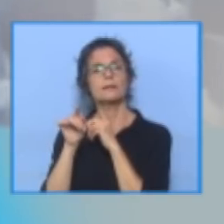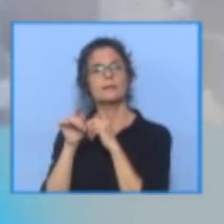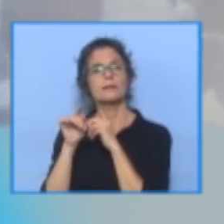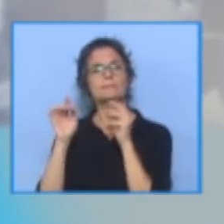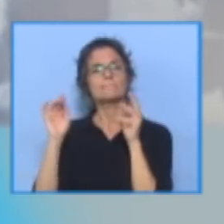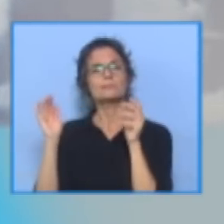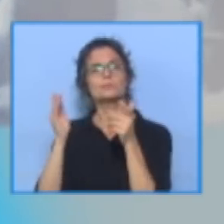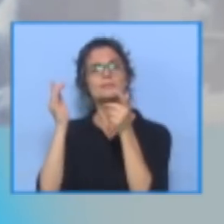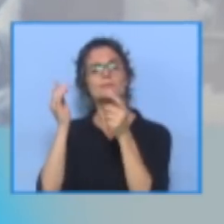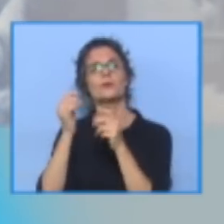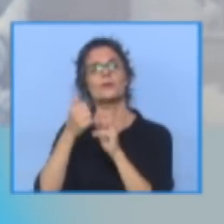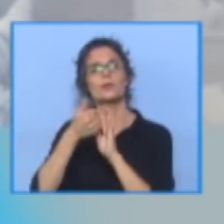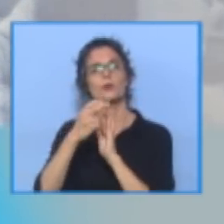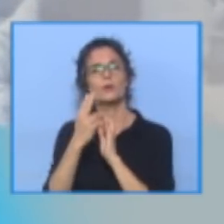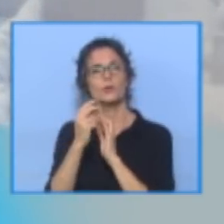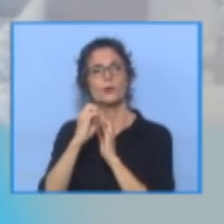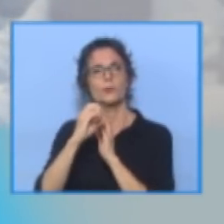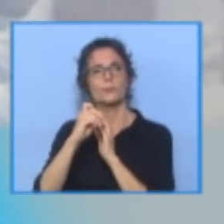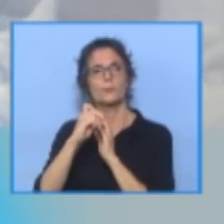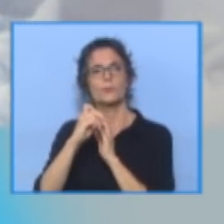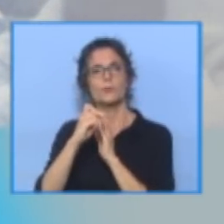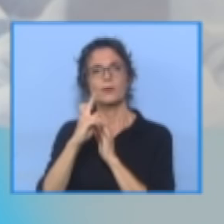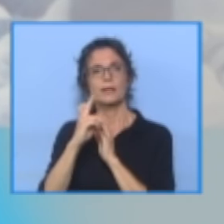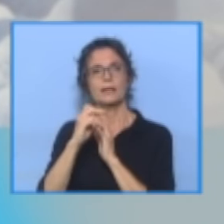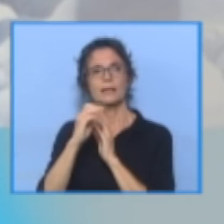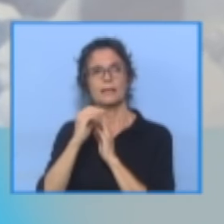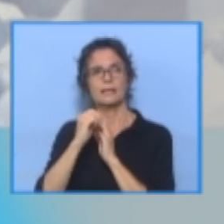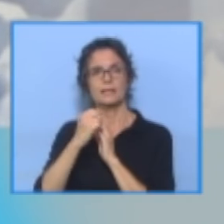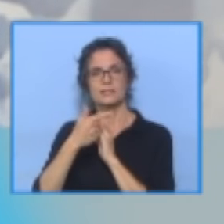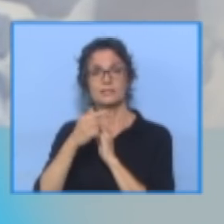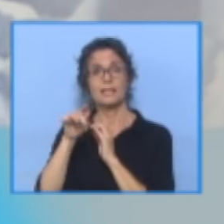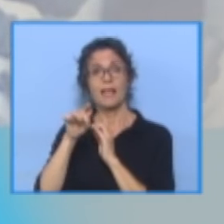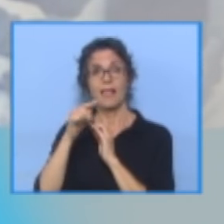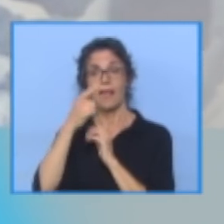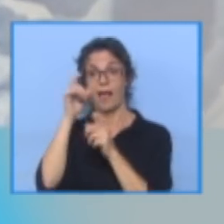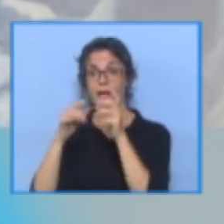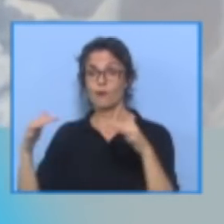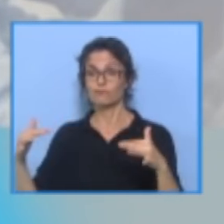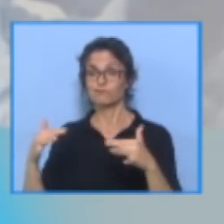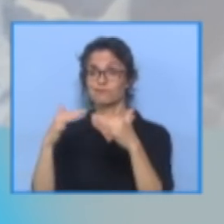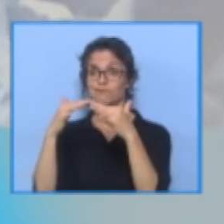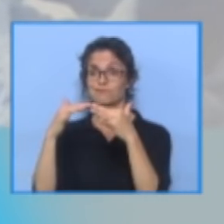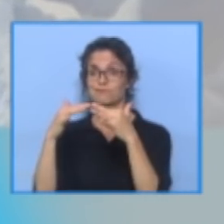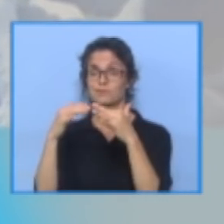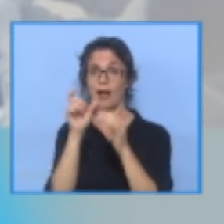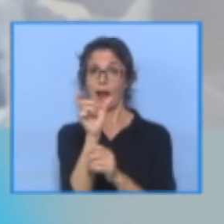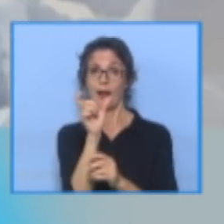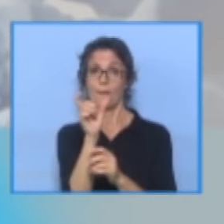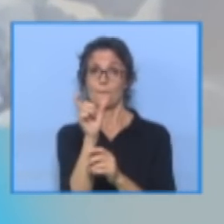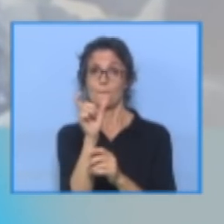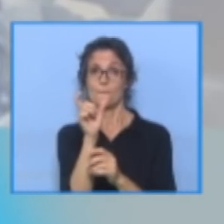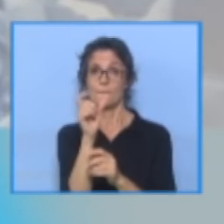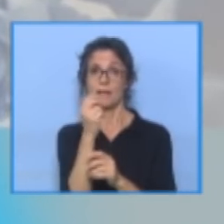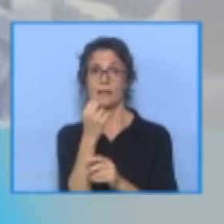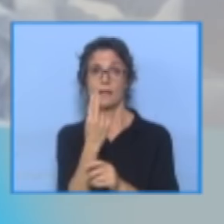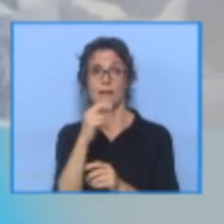Parque Izvor, em Bucareste, e espontaneamente o povo surgiu a palavra unidade. E depois todas as pessoas católicas